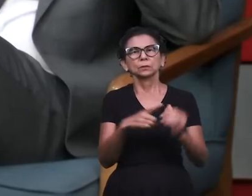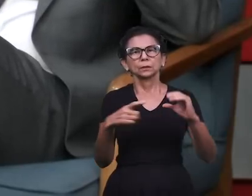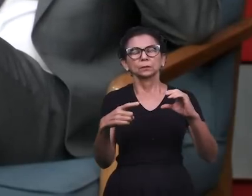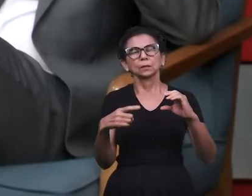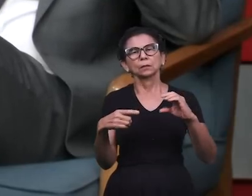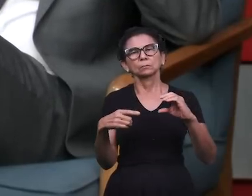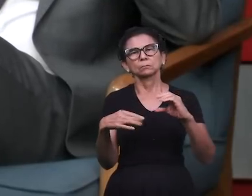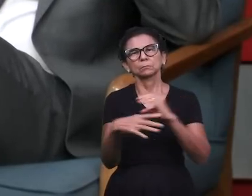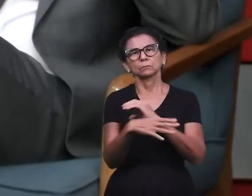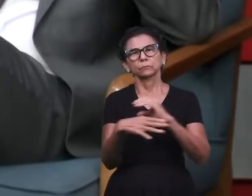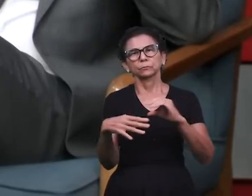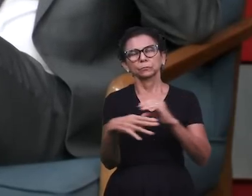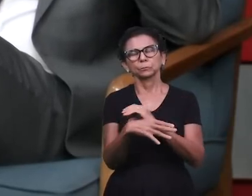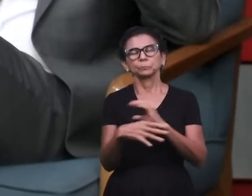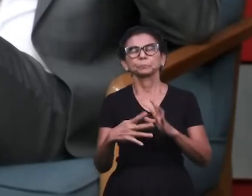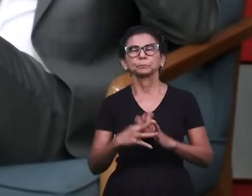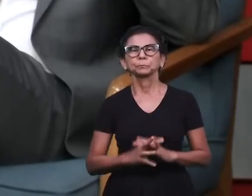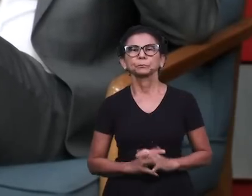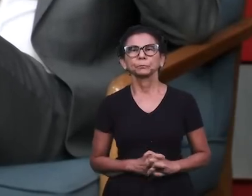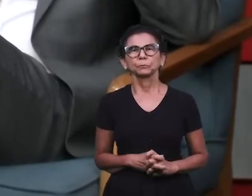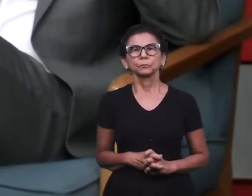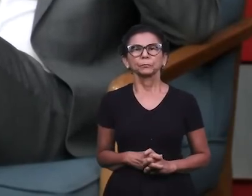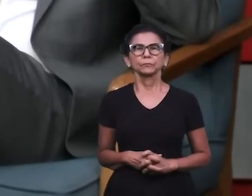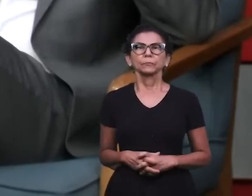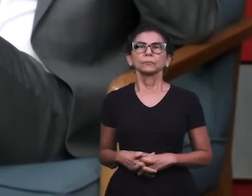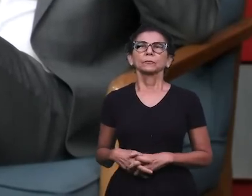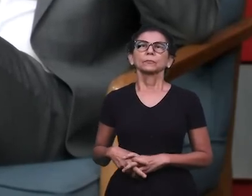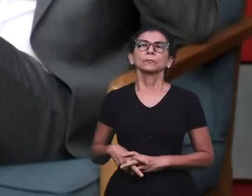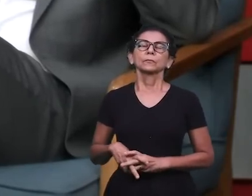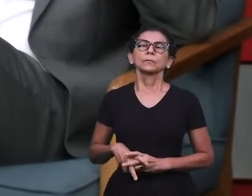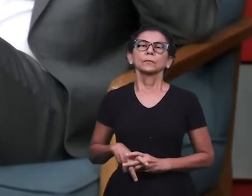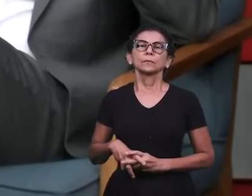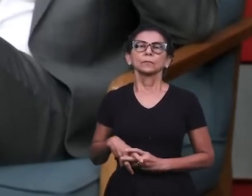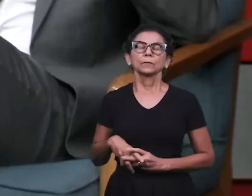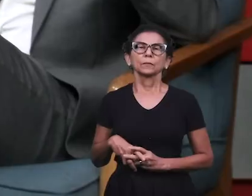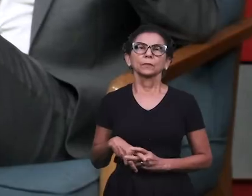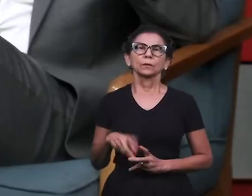falar sobre, ainda no capítulo